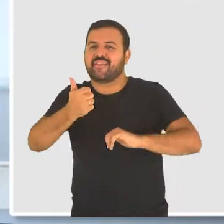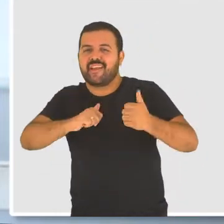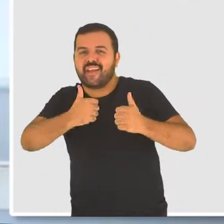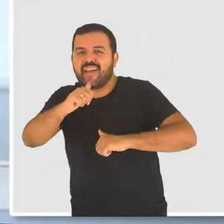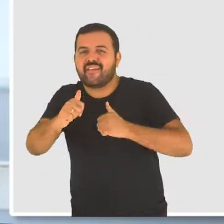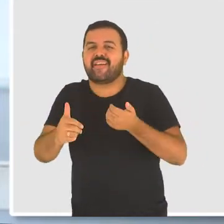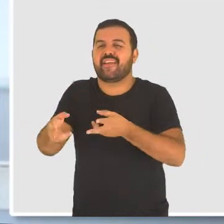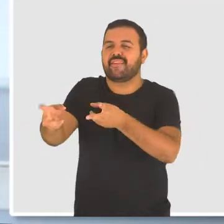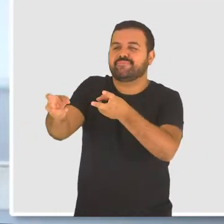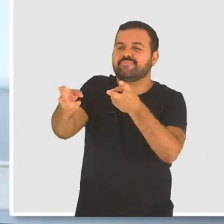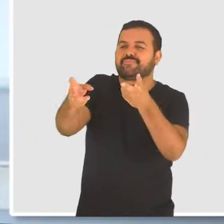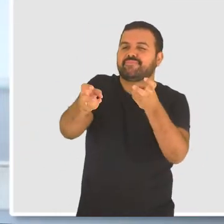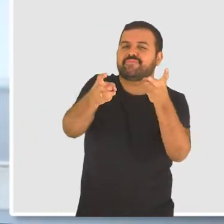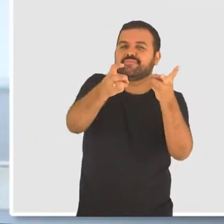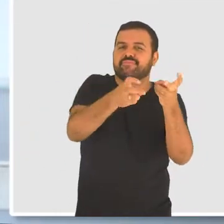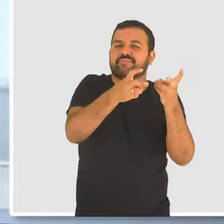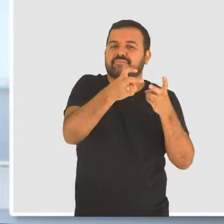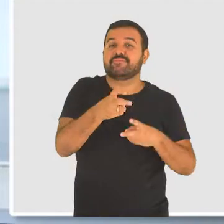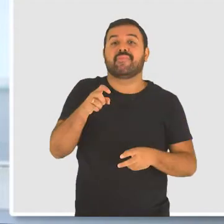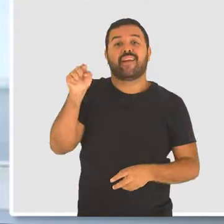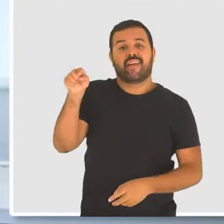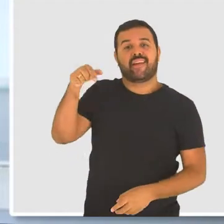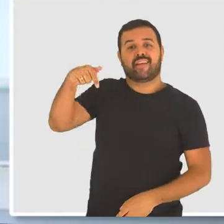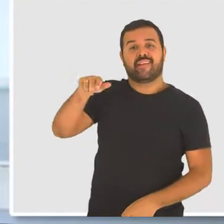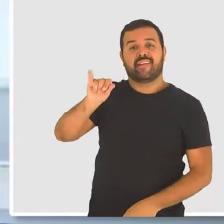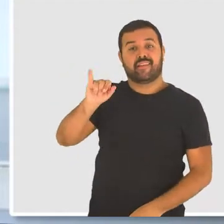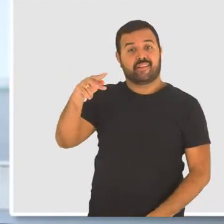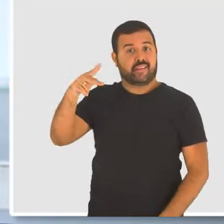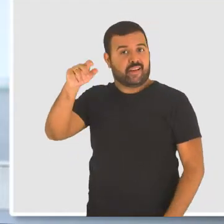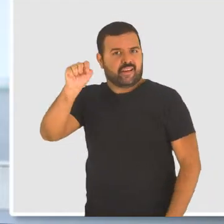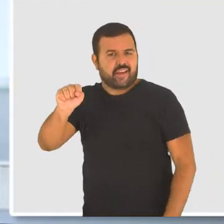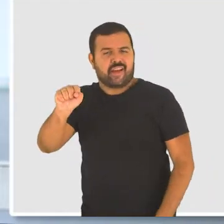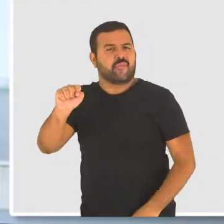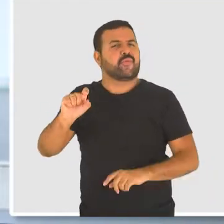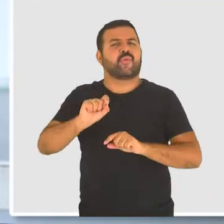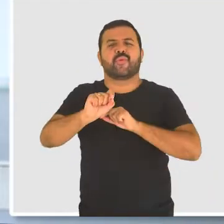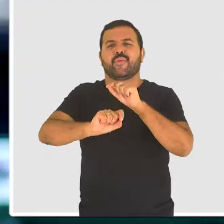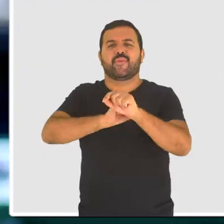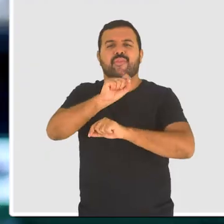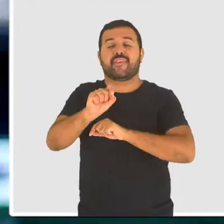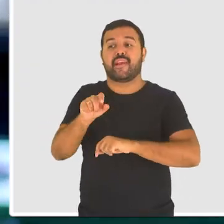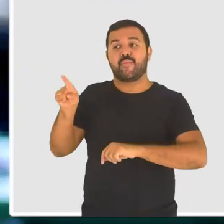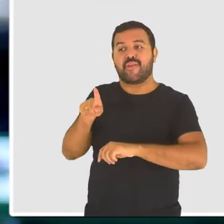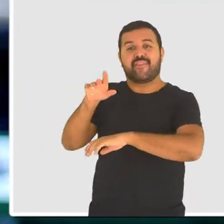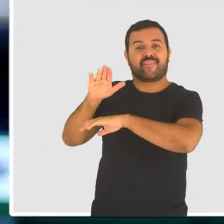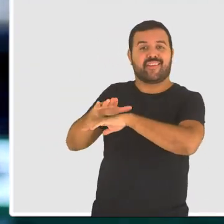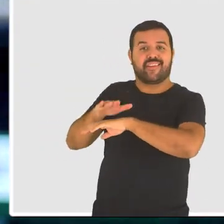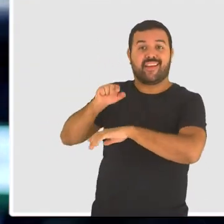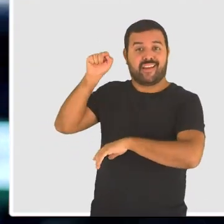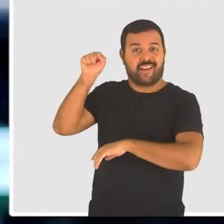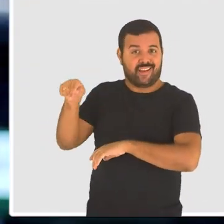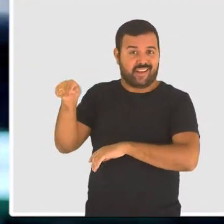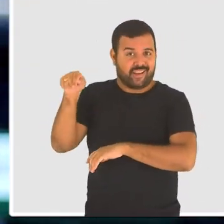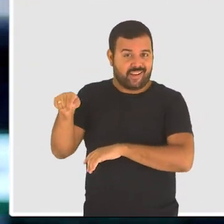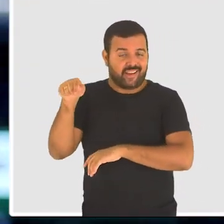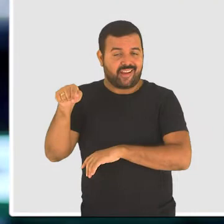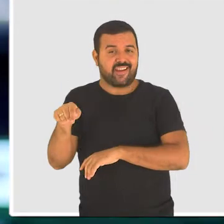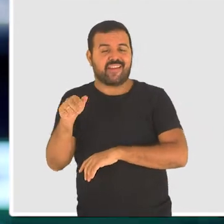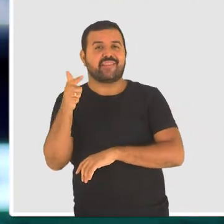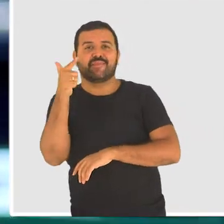percebeu que esse instrumento poderia ser algo que o próprio